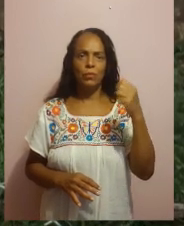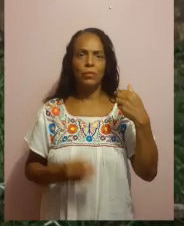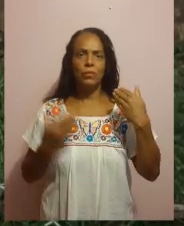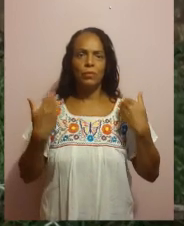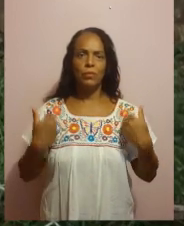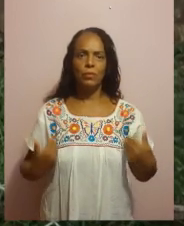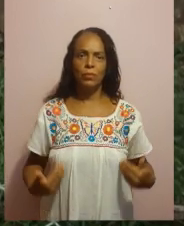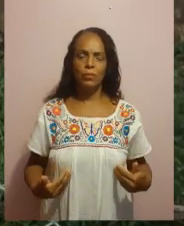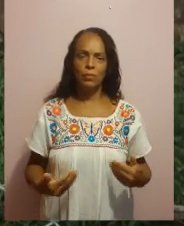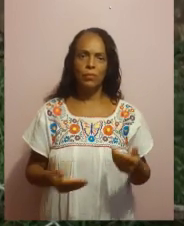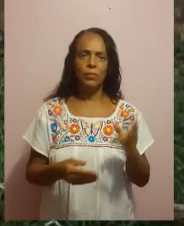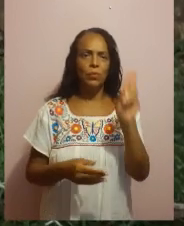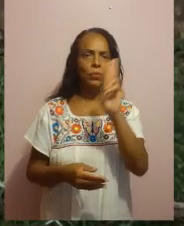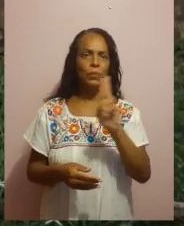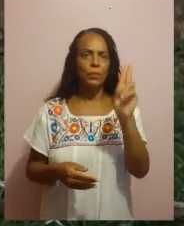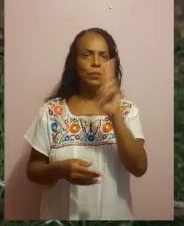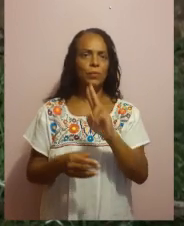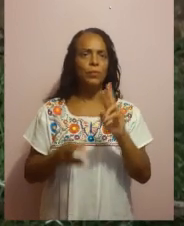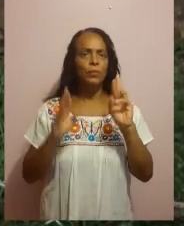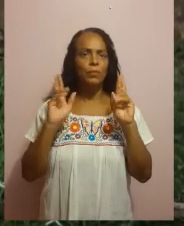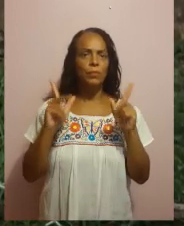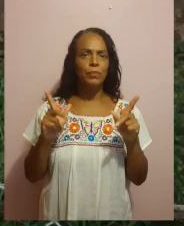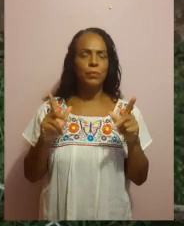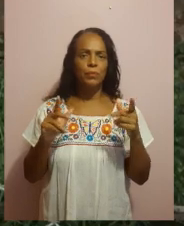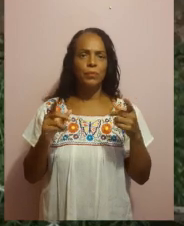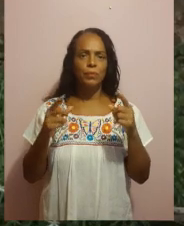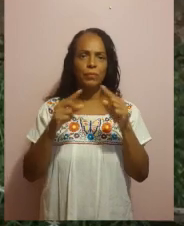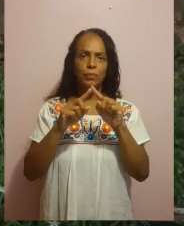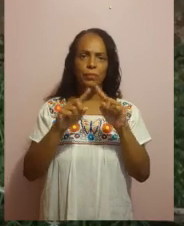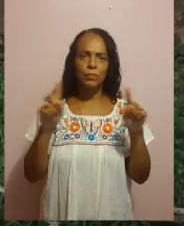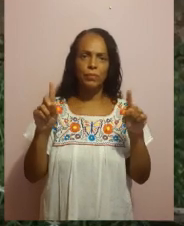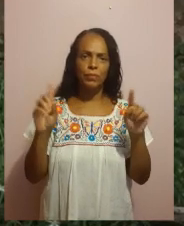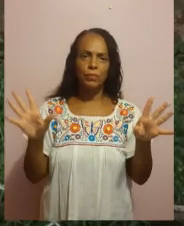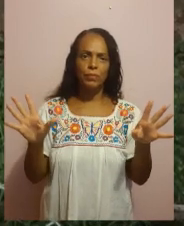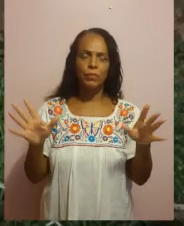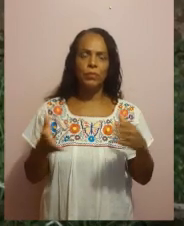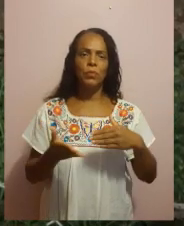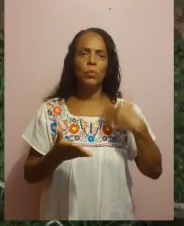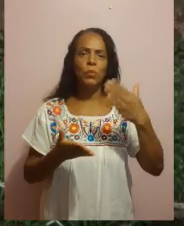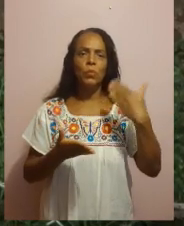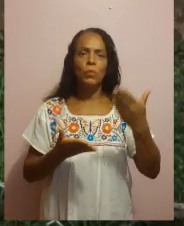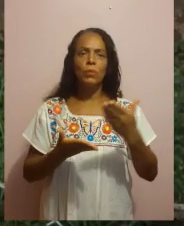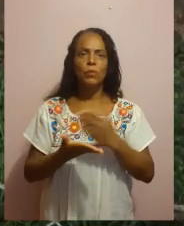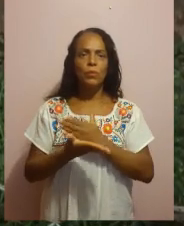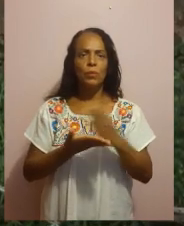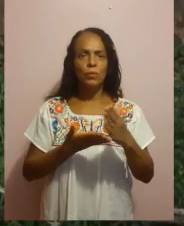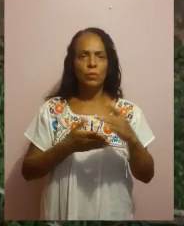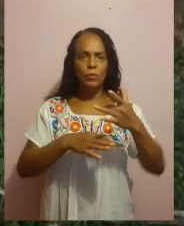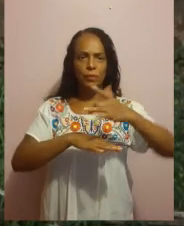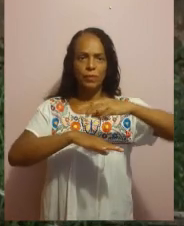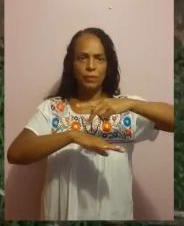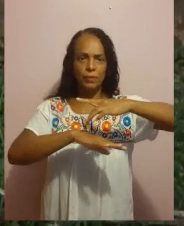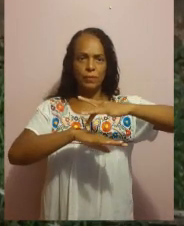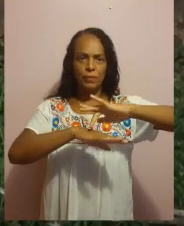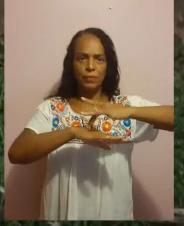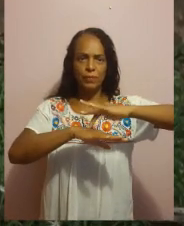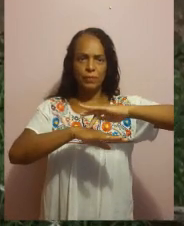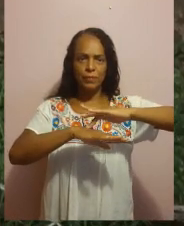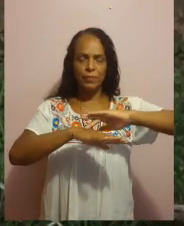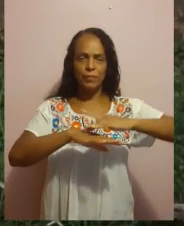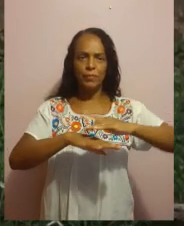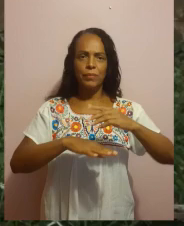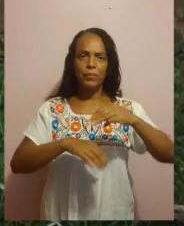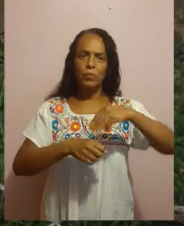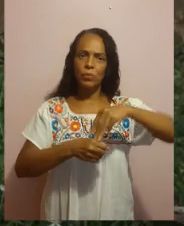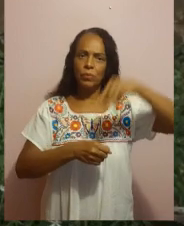à medida que entrou o baiado, o mestre também teve a ideia, em consonância